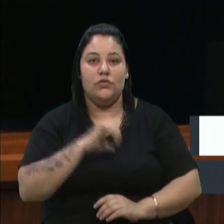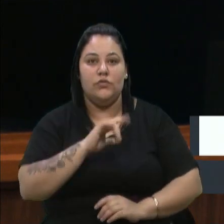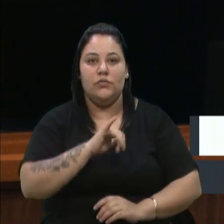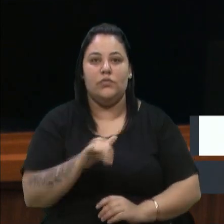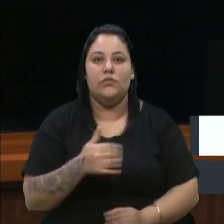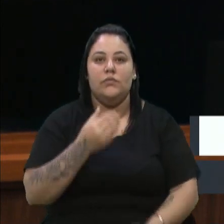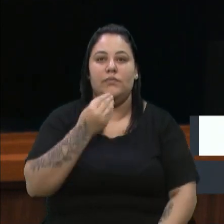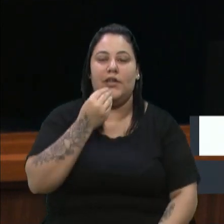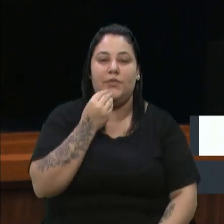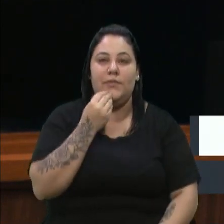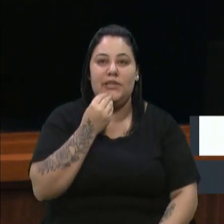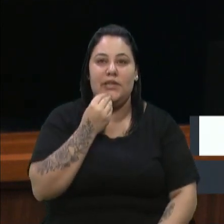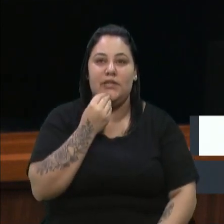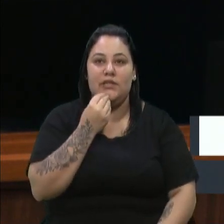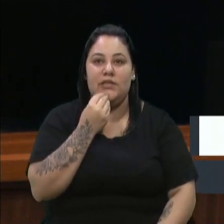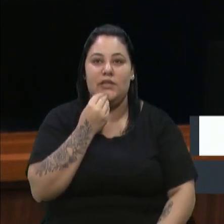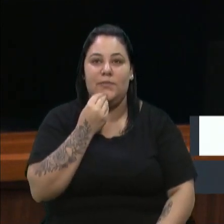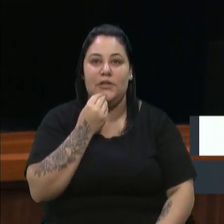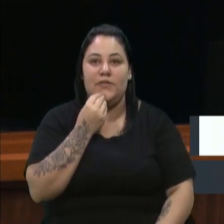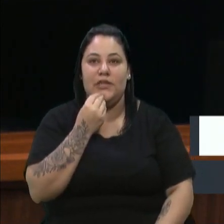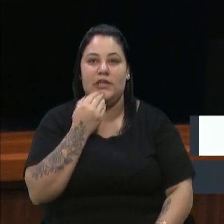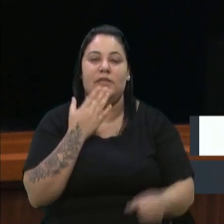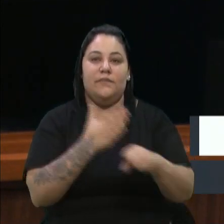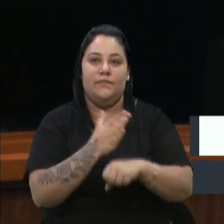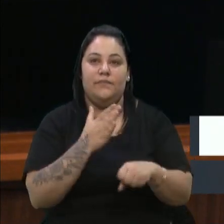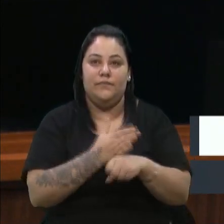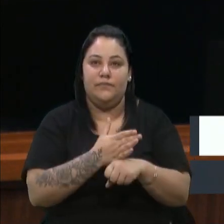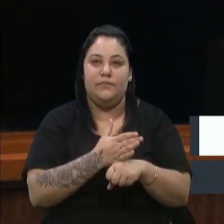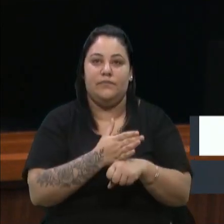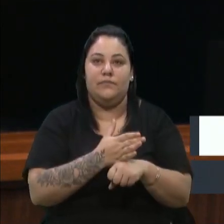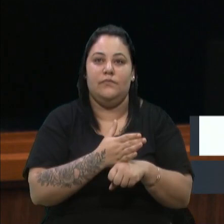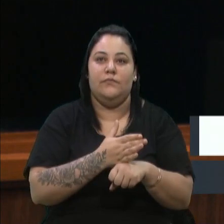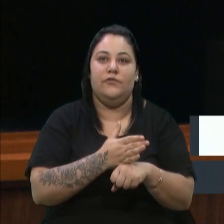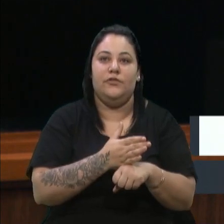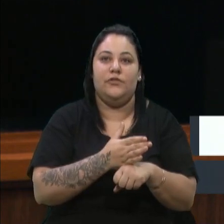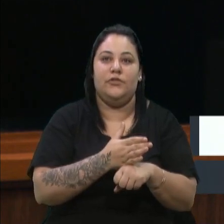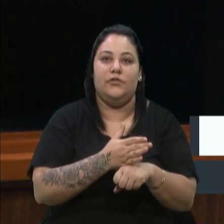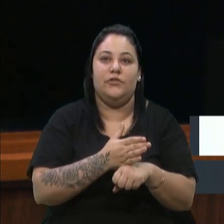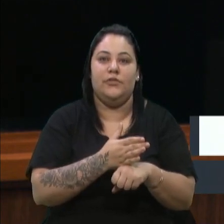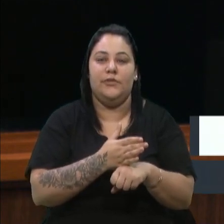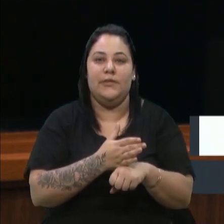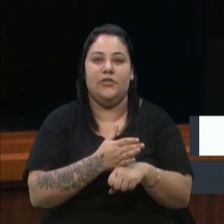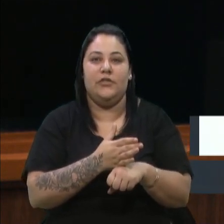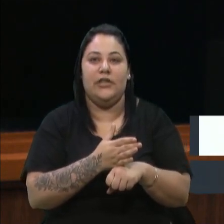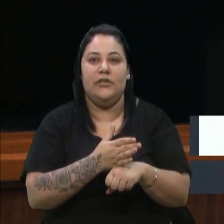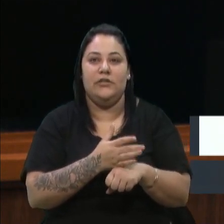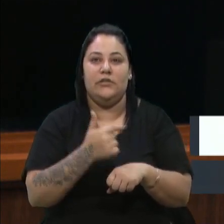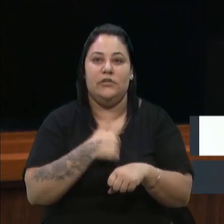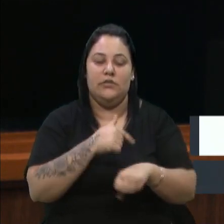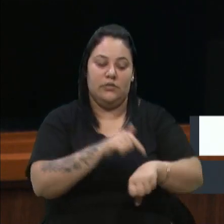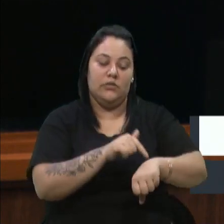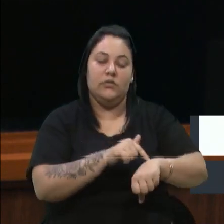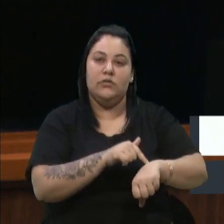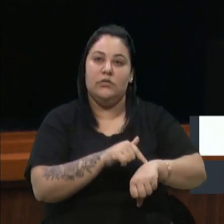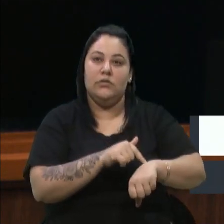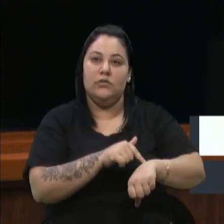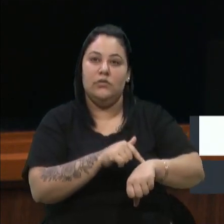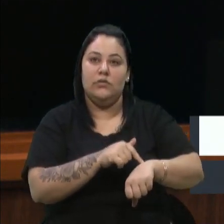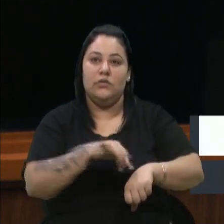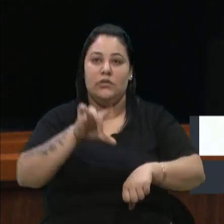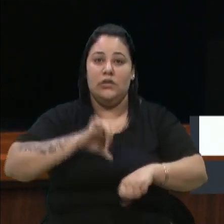de participar na sexta-noite, no sábado de manhã, porque não foi possível todo o tempo, né? Onde